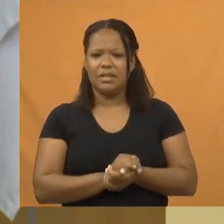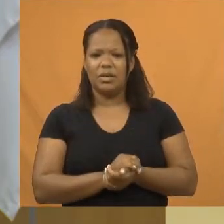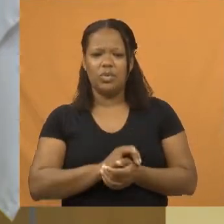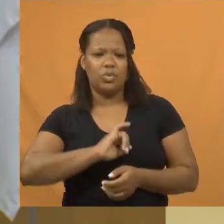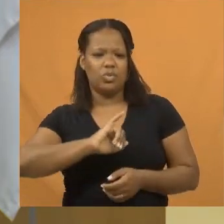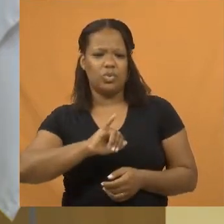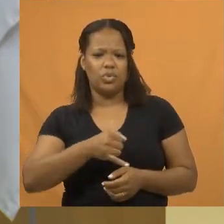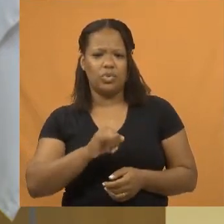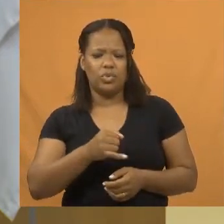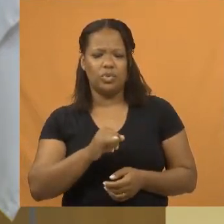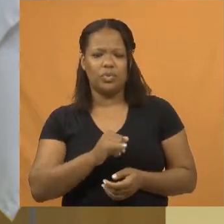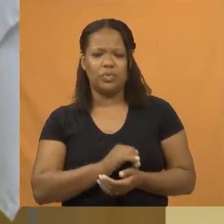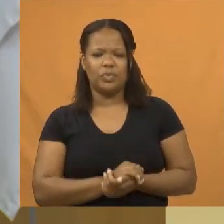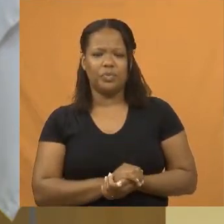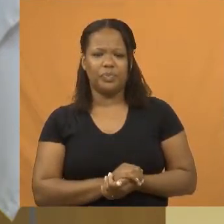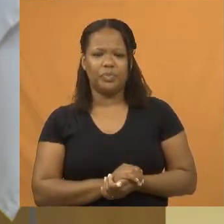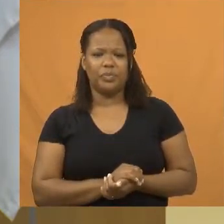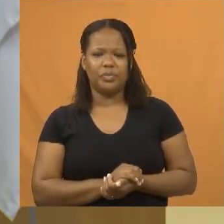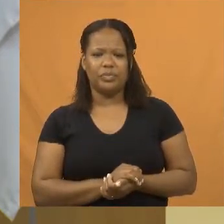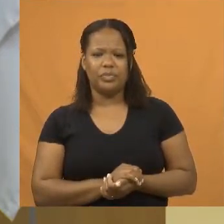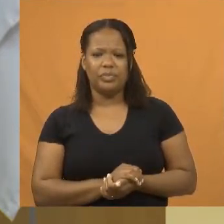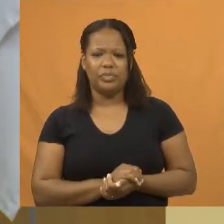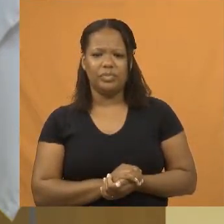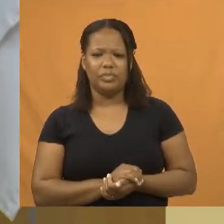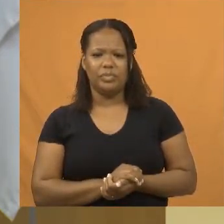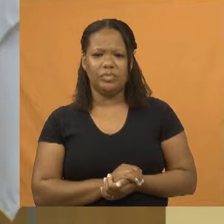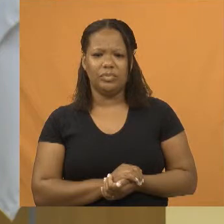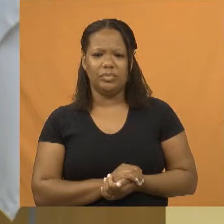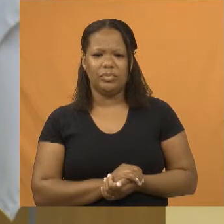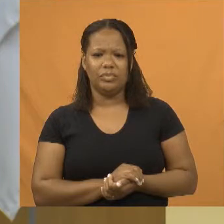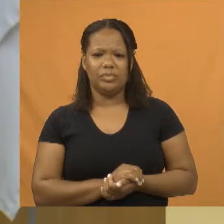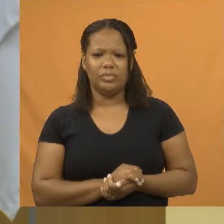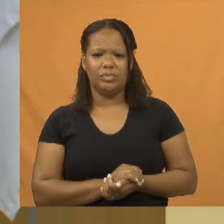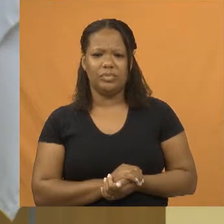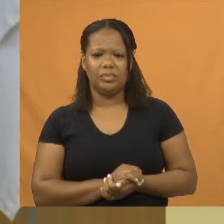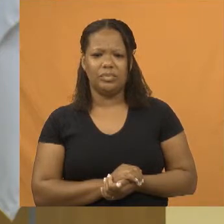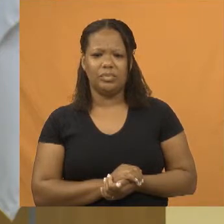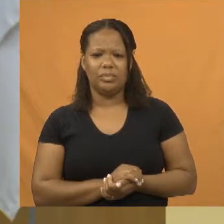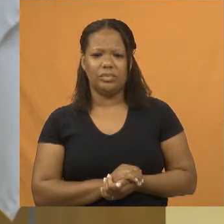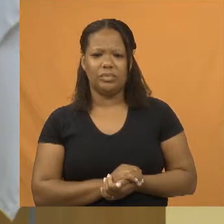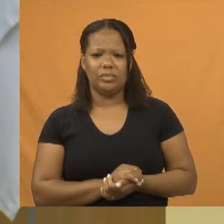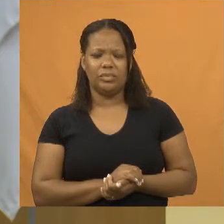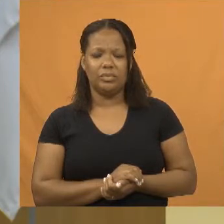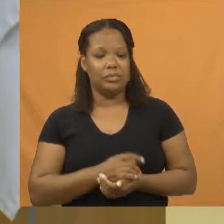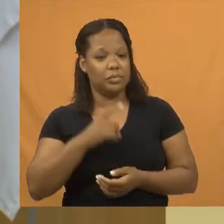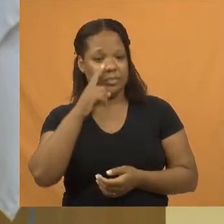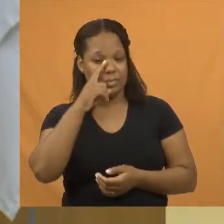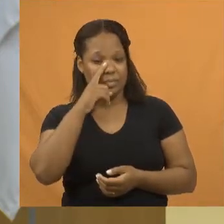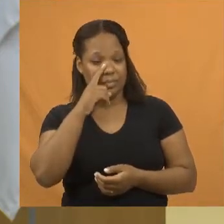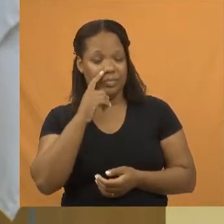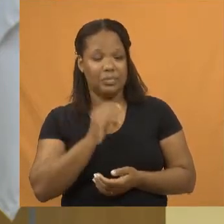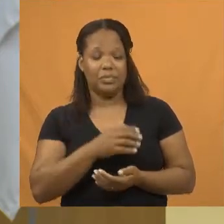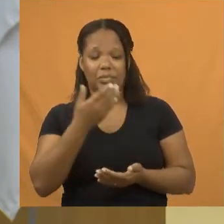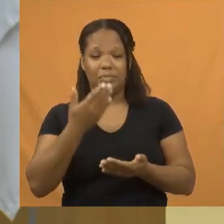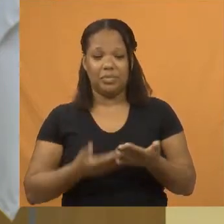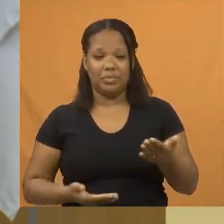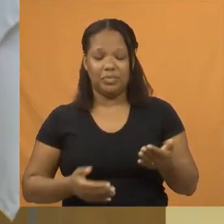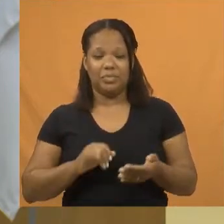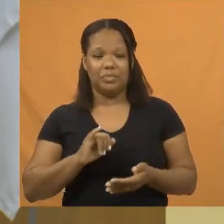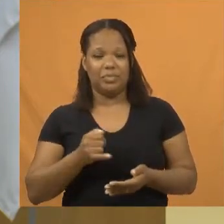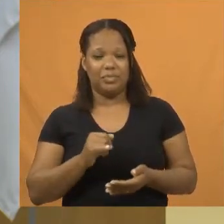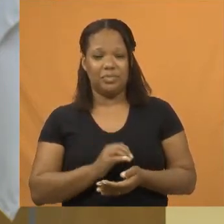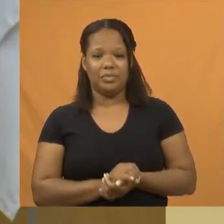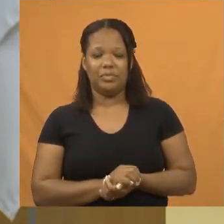nossos juros, os nossos dividendos em razão dos juros, podem estar sob risco. E é isso que está acontecendo